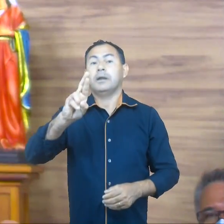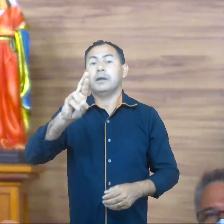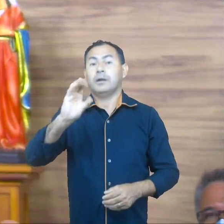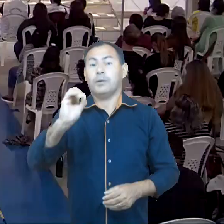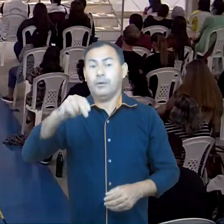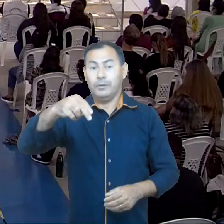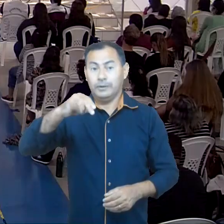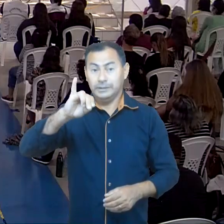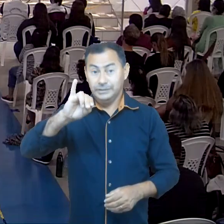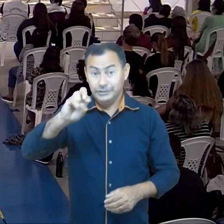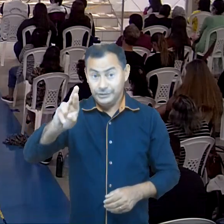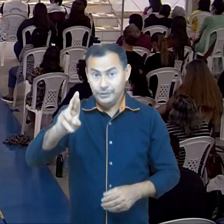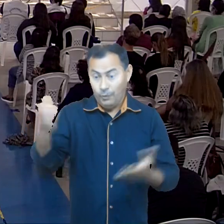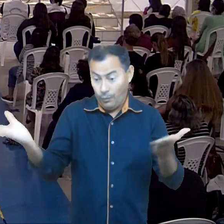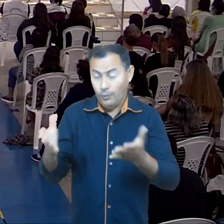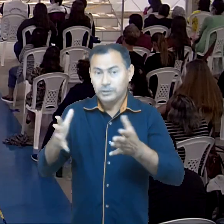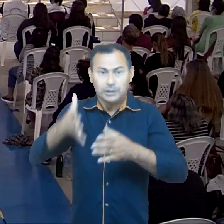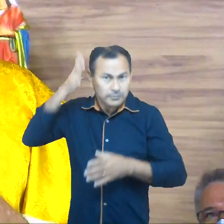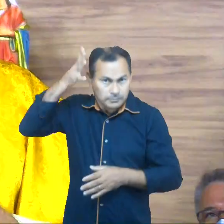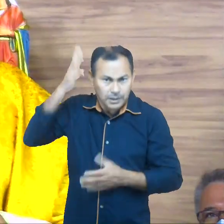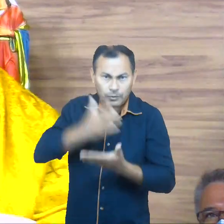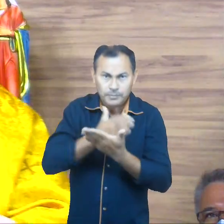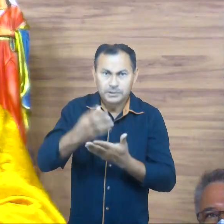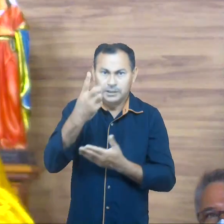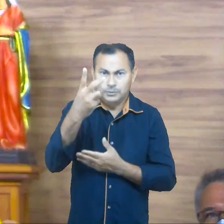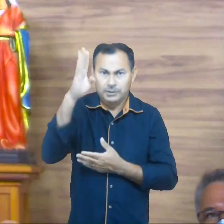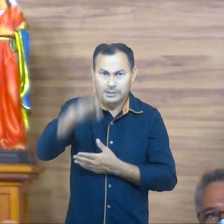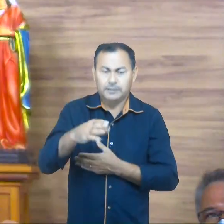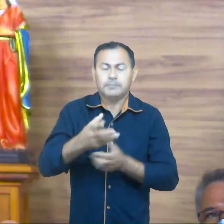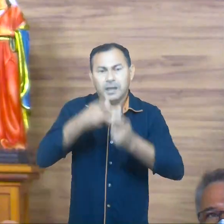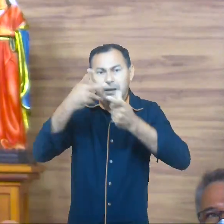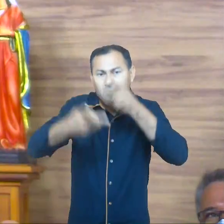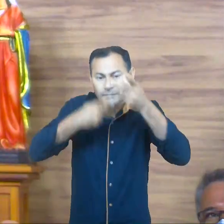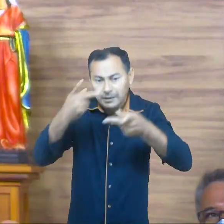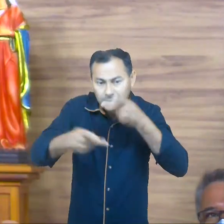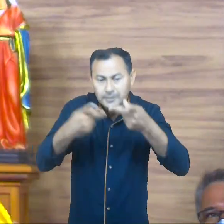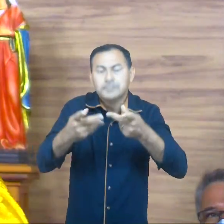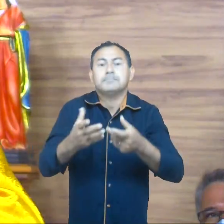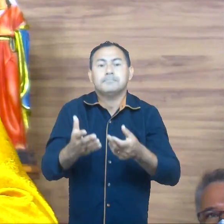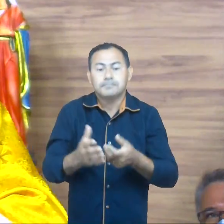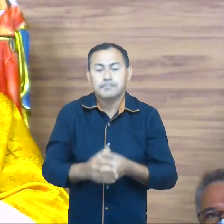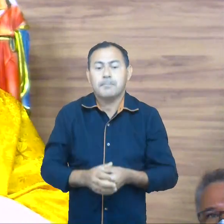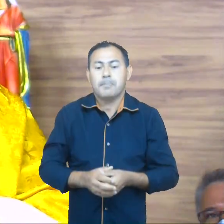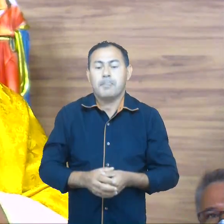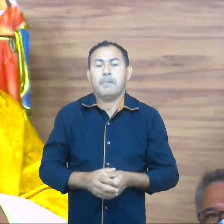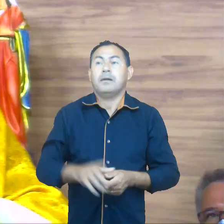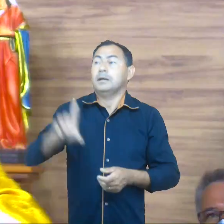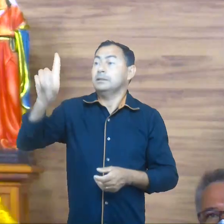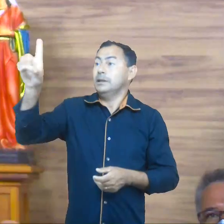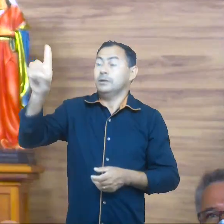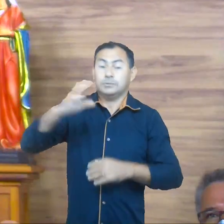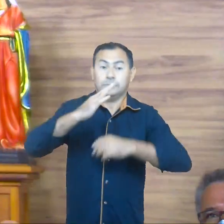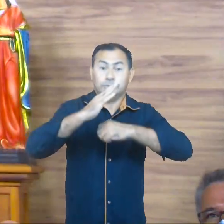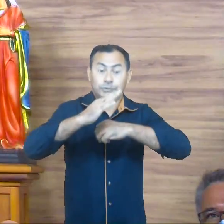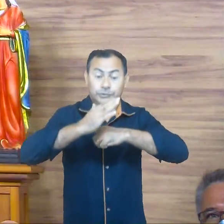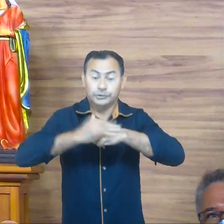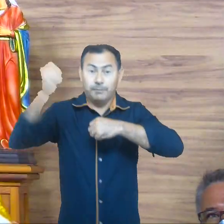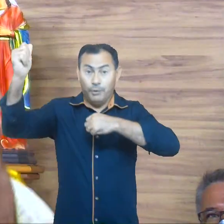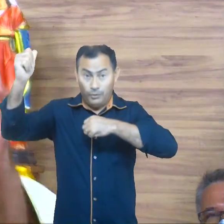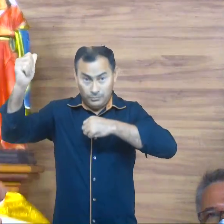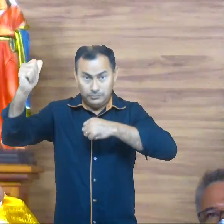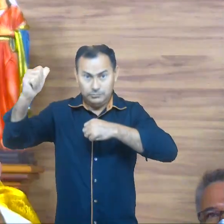hoje iniciou às 2h, ele estava falando sobre isso, que Deus o chamou ele